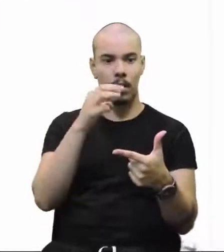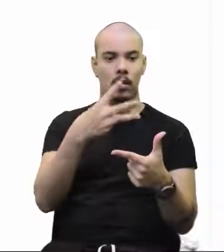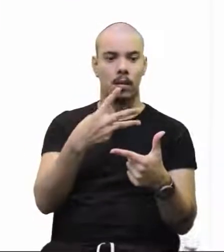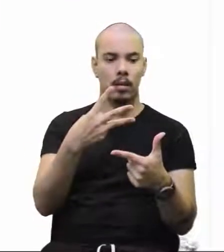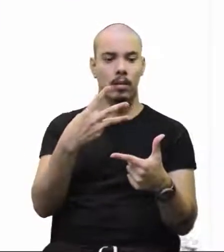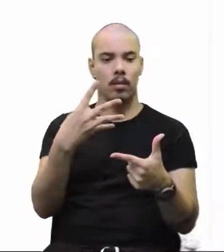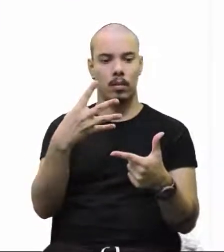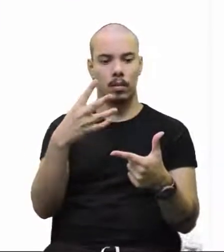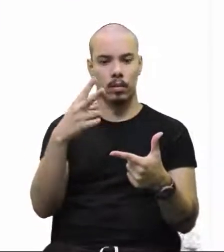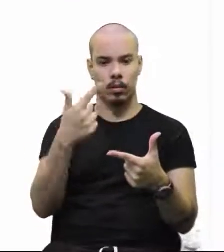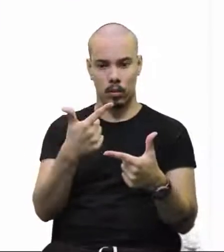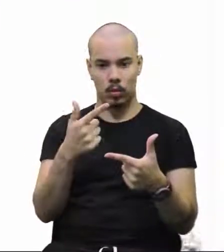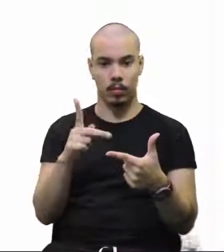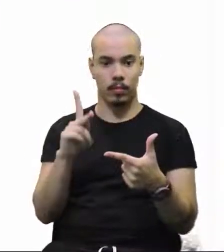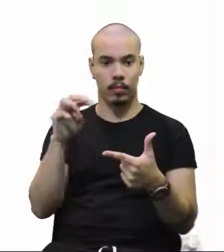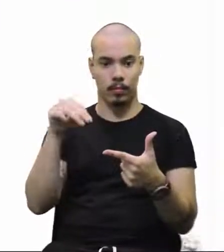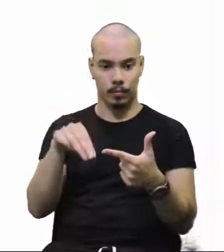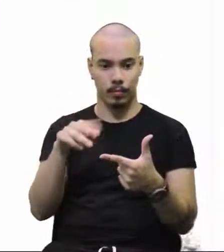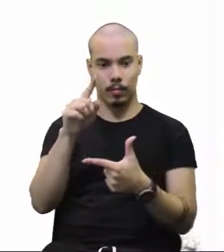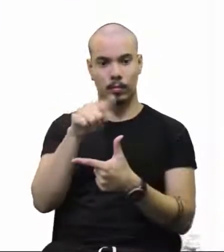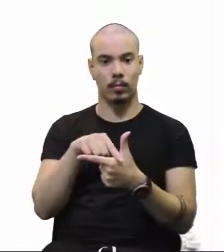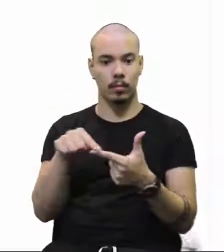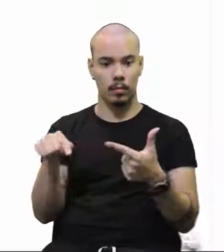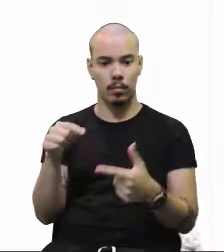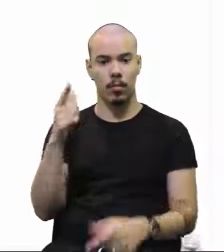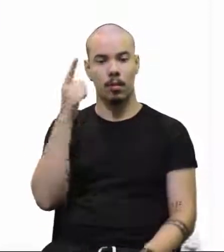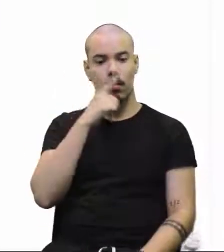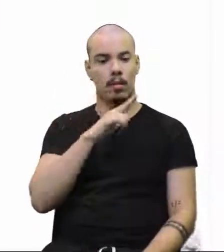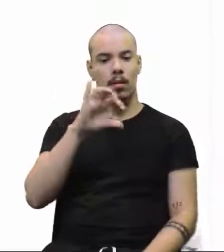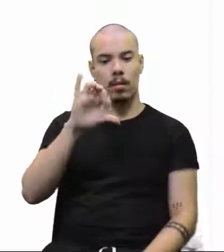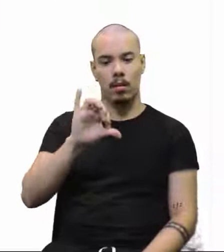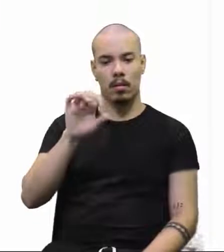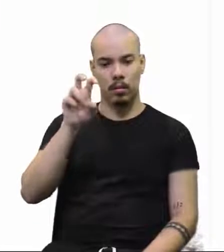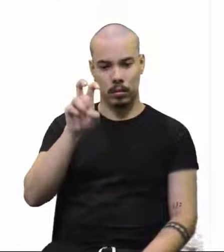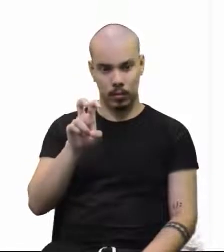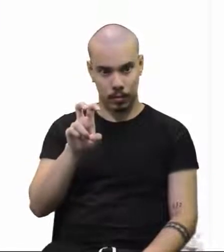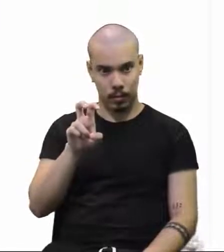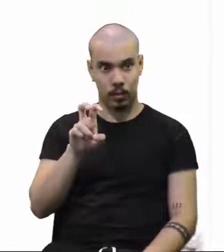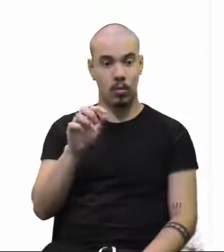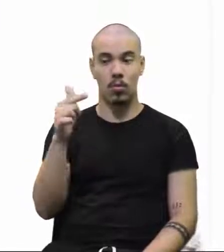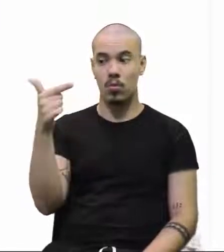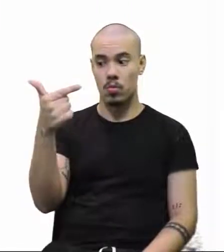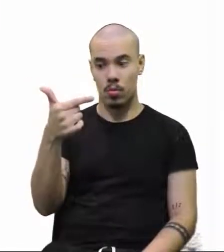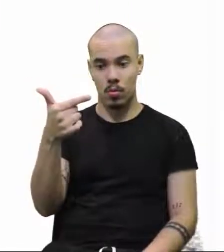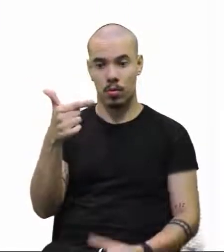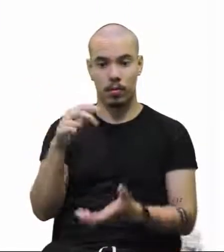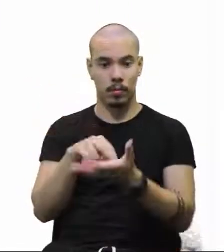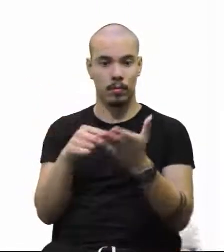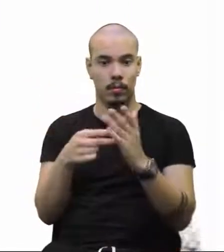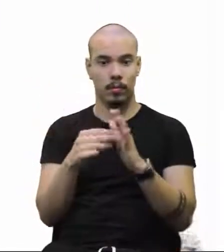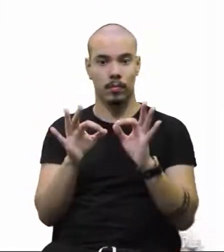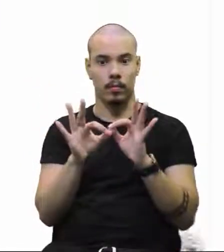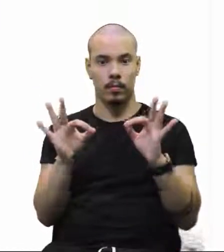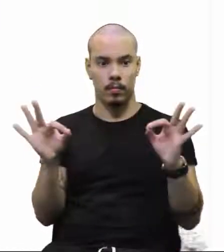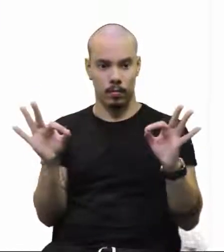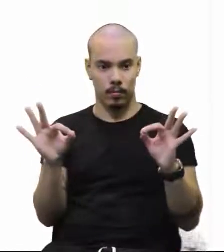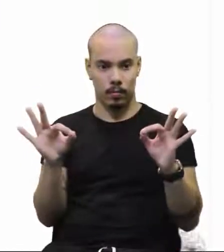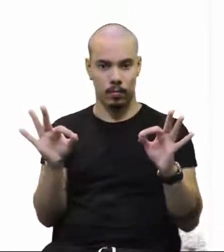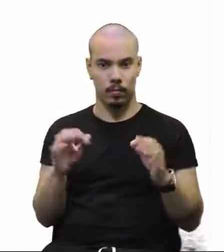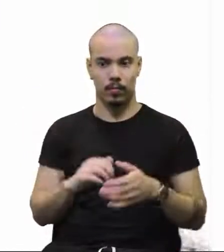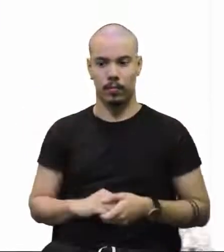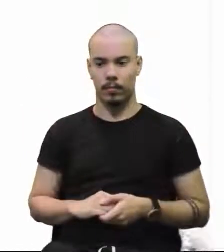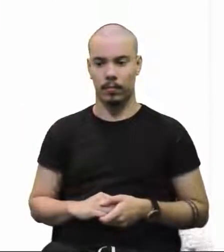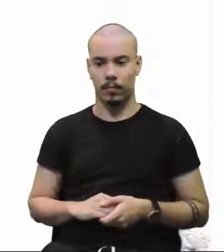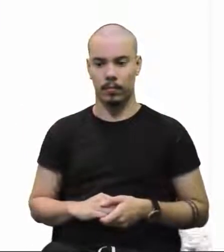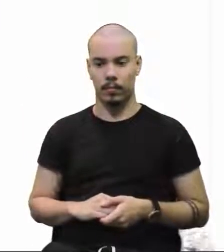por 3,6, 95 metros por segundo. 2 é o comprimento, né, da barra, é